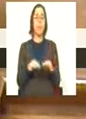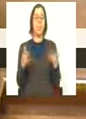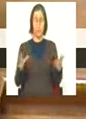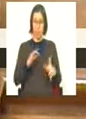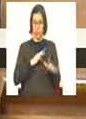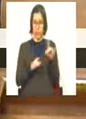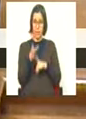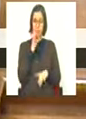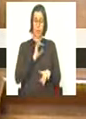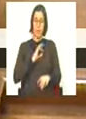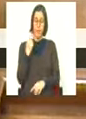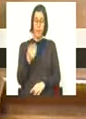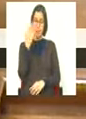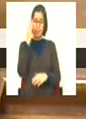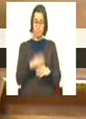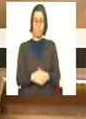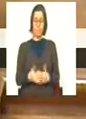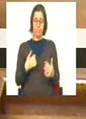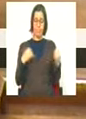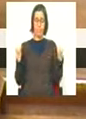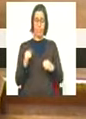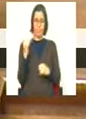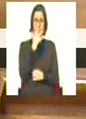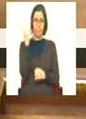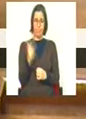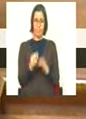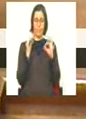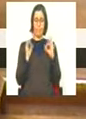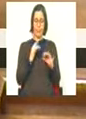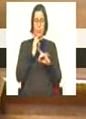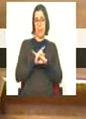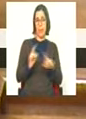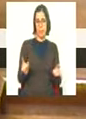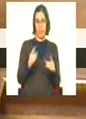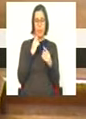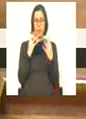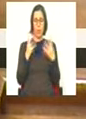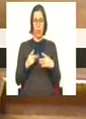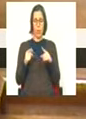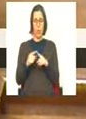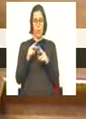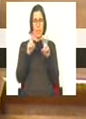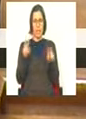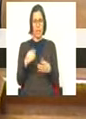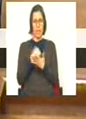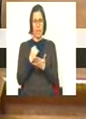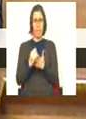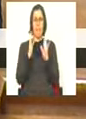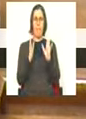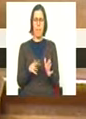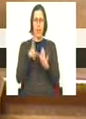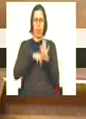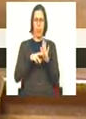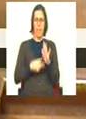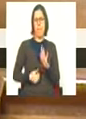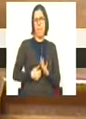senhores deputados e senhor Presidente, concordando em absoluto com o justo impedimento dos contabilistas certificados, carece de melhor